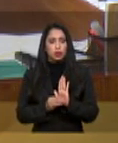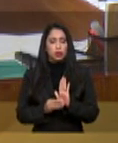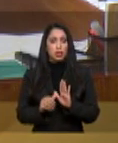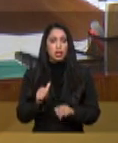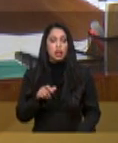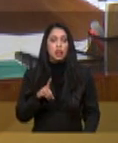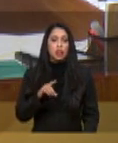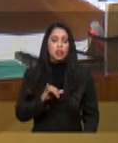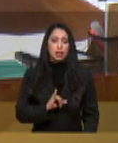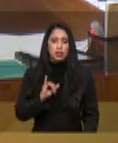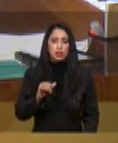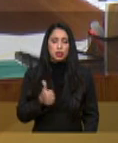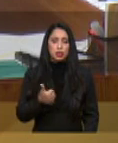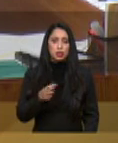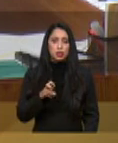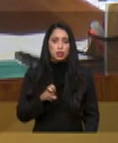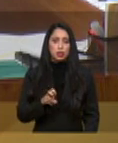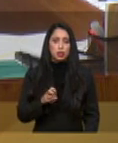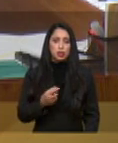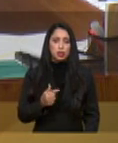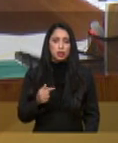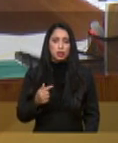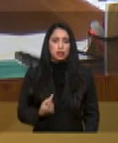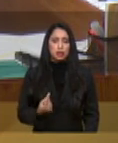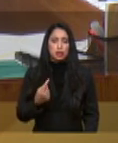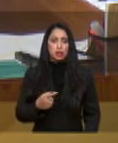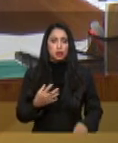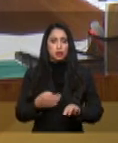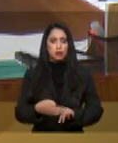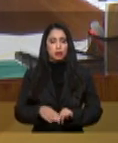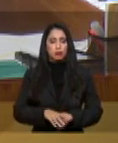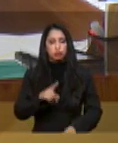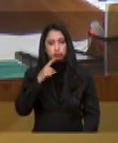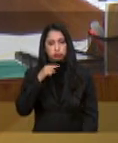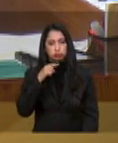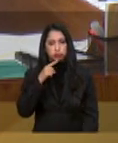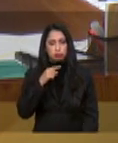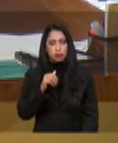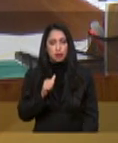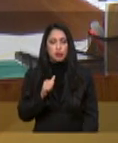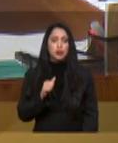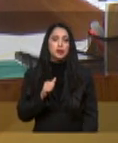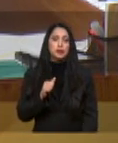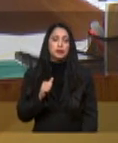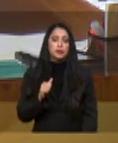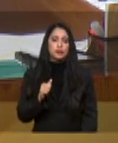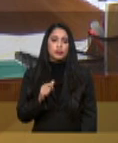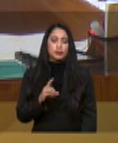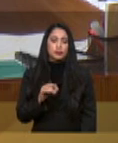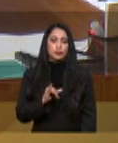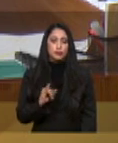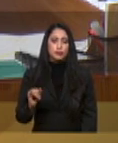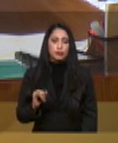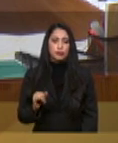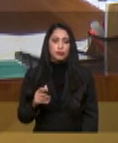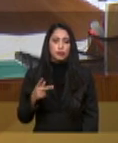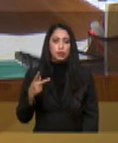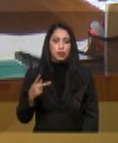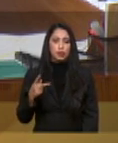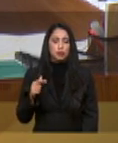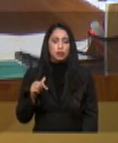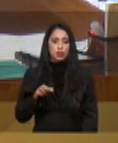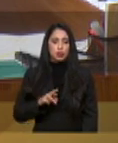ADI 1571, ministro Gilmar Mendes. Referida à ação direta, também formalizada pela Procuradoria-Geral da República,